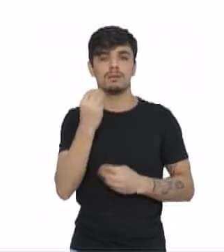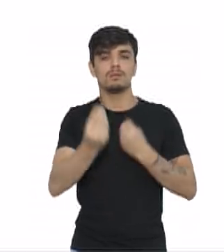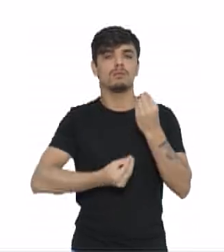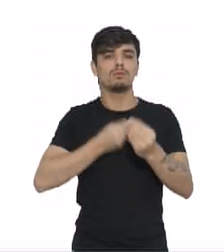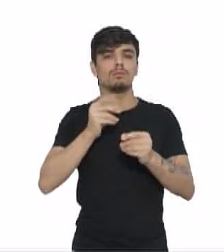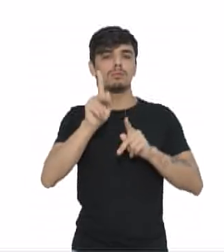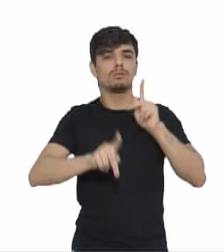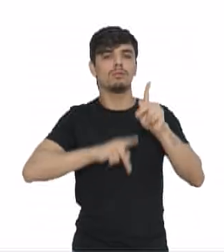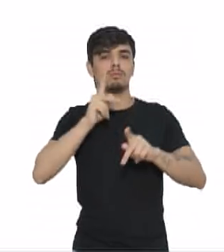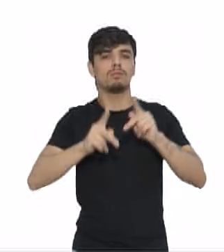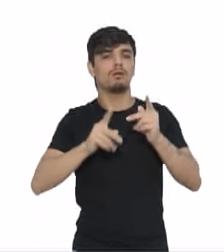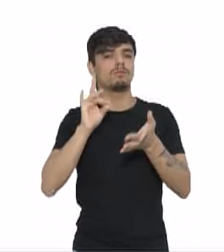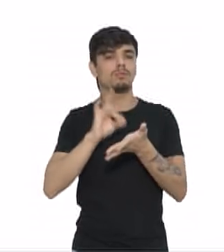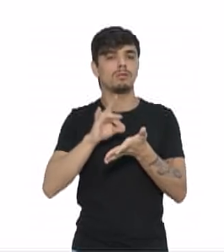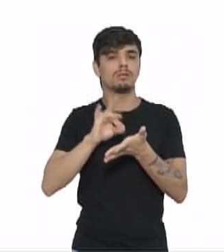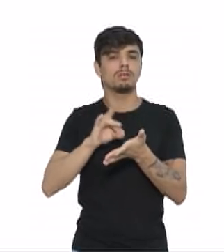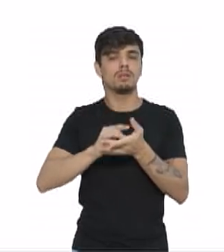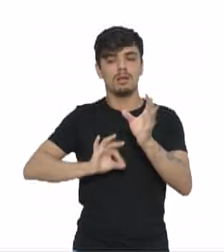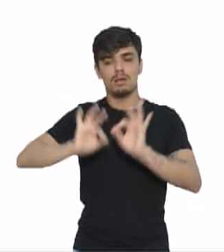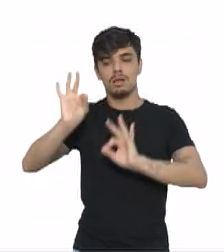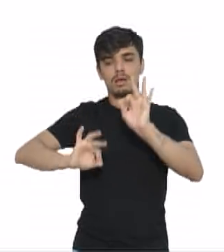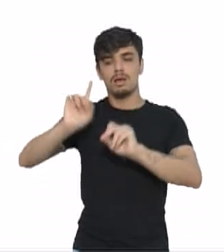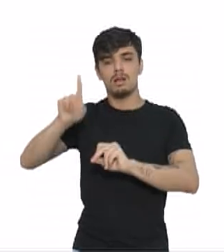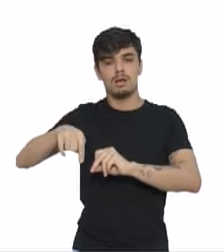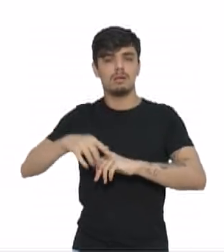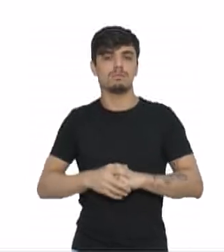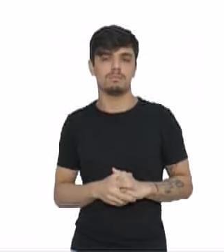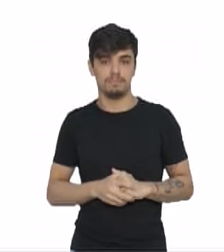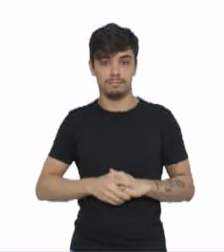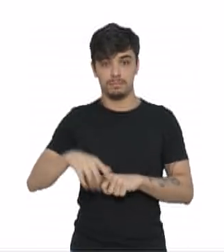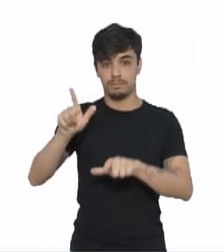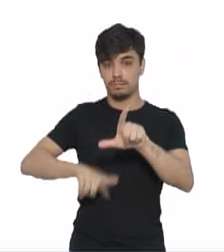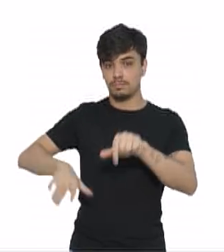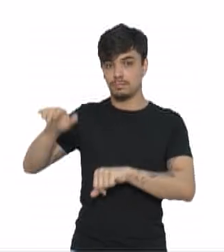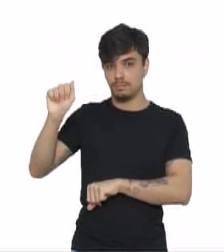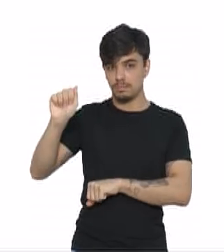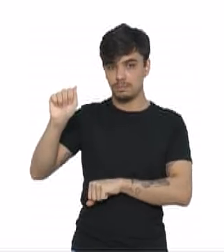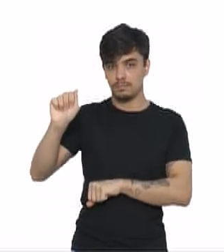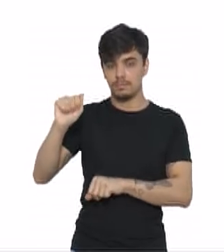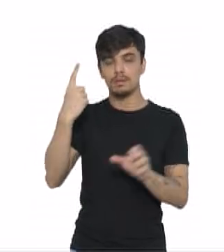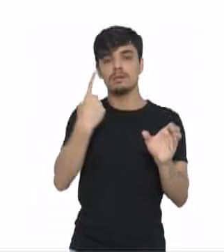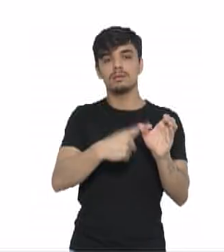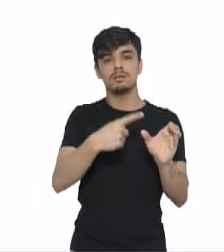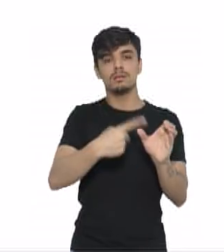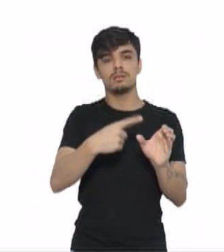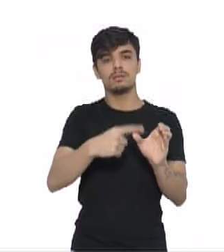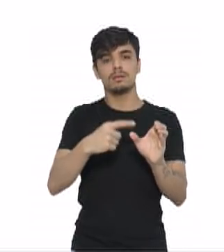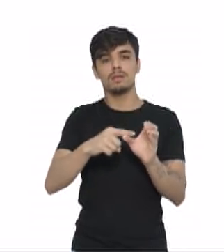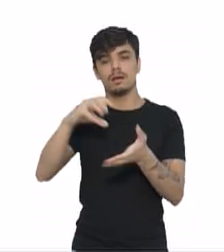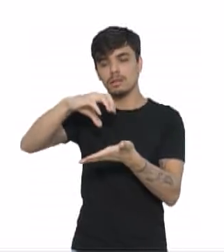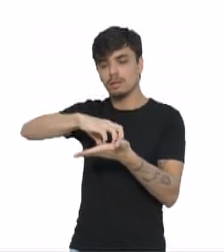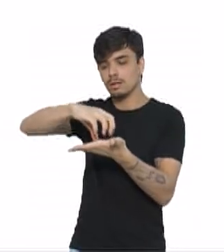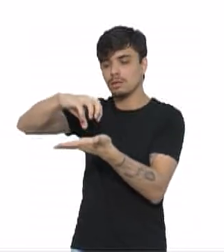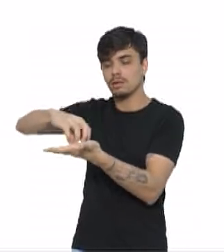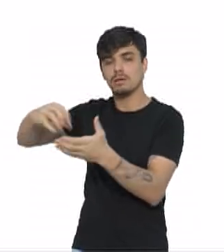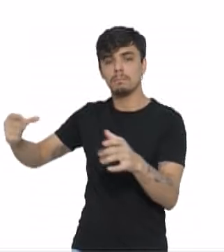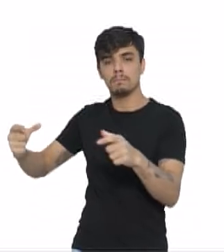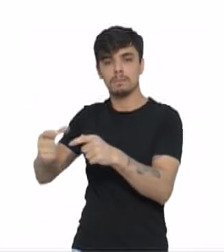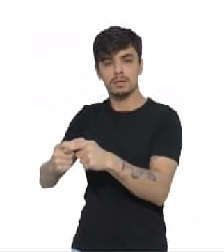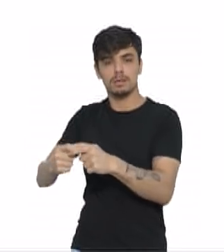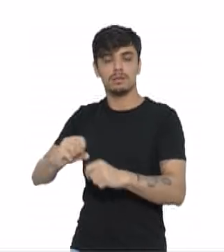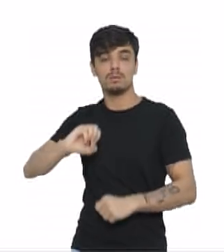povos originários estavam organizados? A. Em cidades e aldeias de pequeno